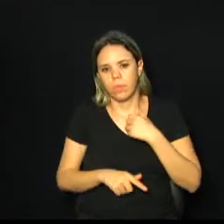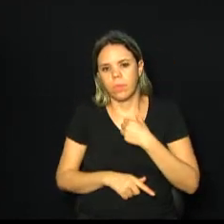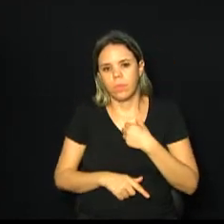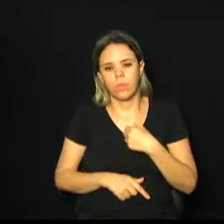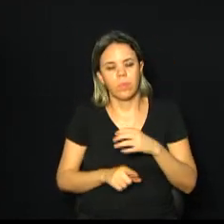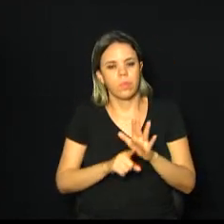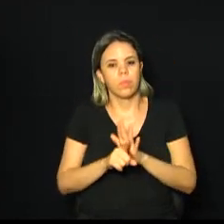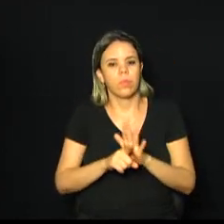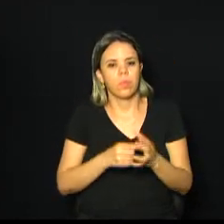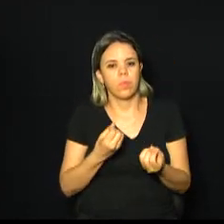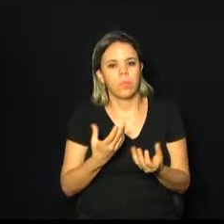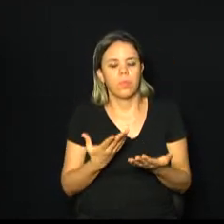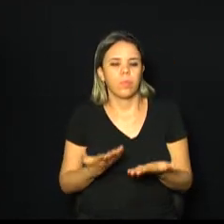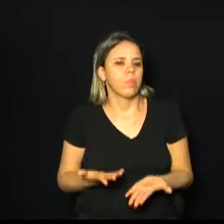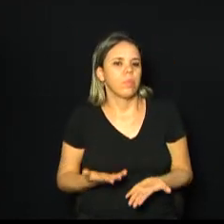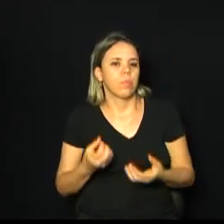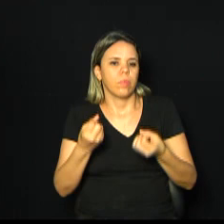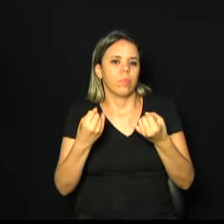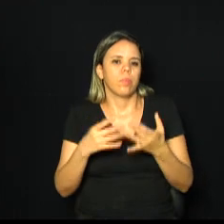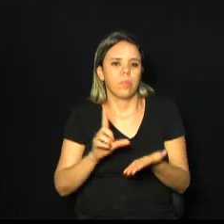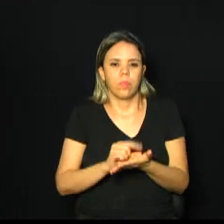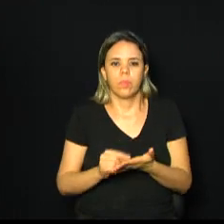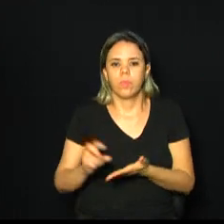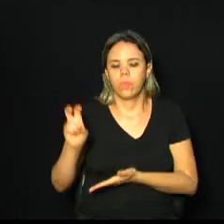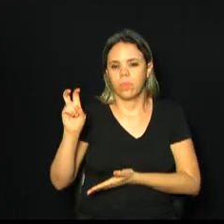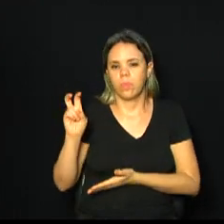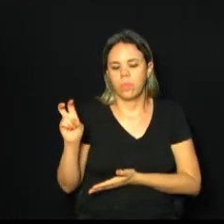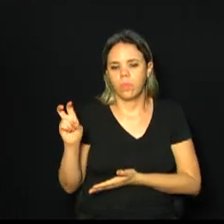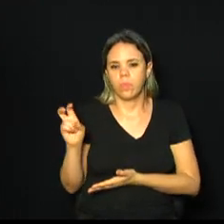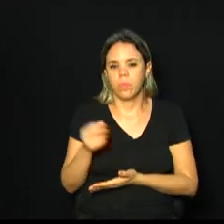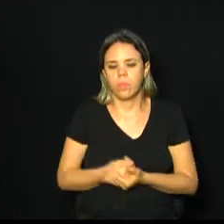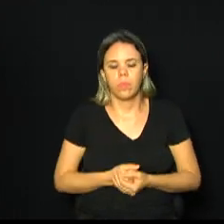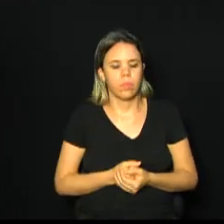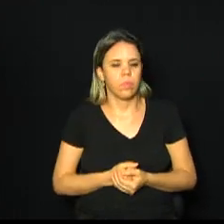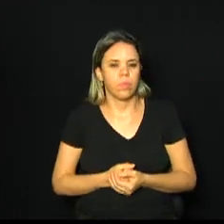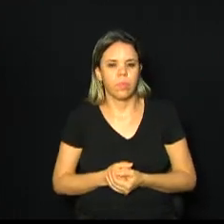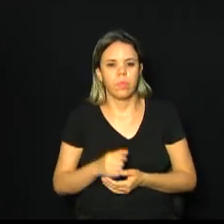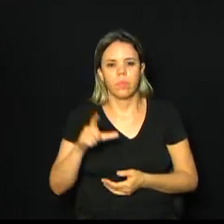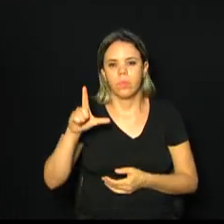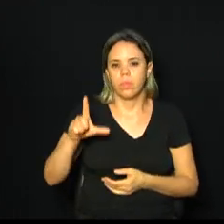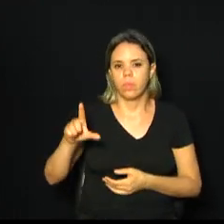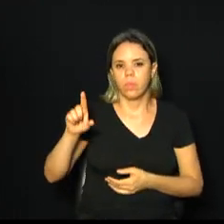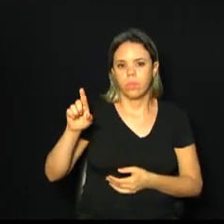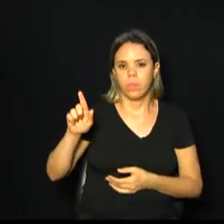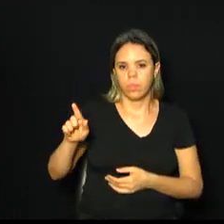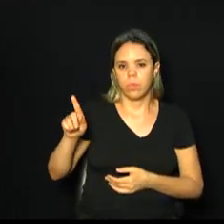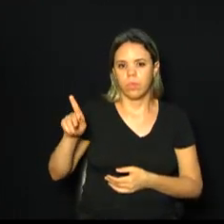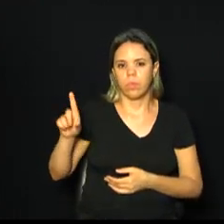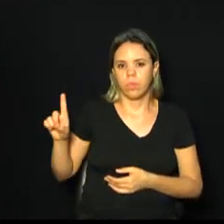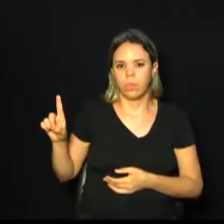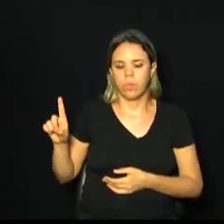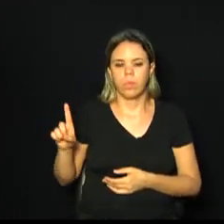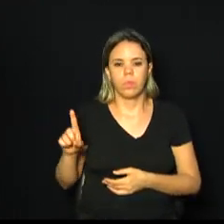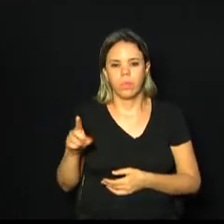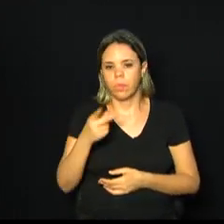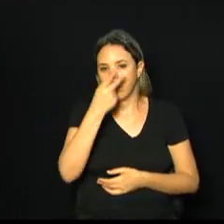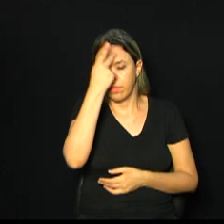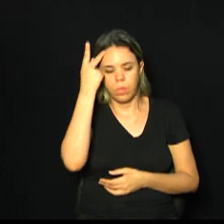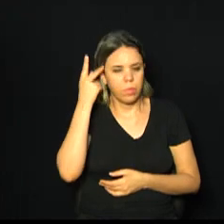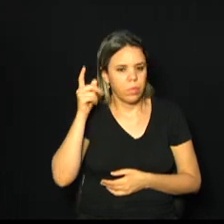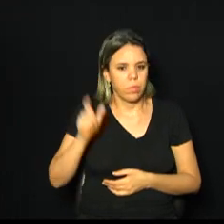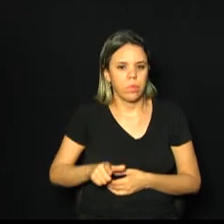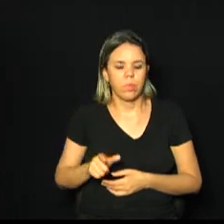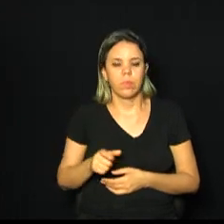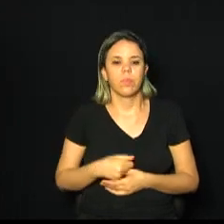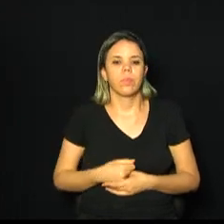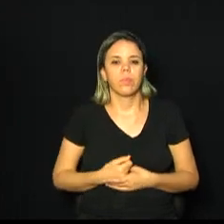dados pessoais? Está descrito lá no artigo 5º. Segundo a LGPD, dados pessoais são aqueles relacionados à pessoa natural, pessoa